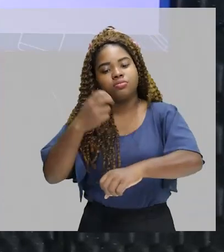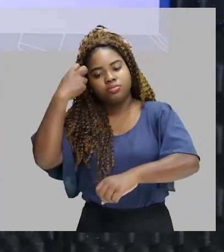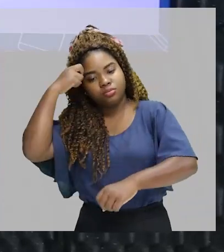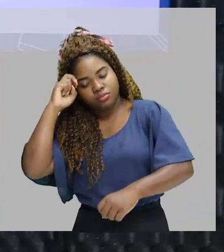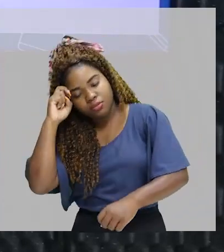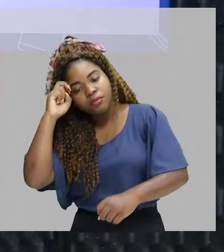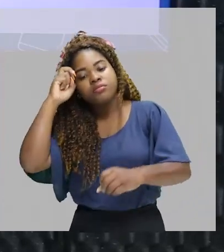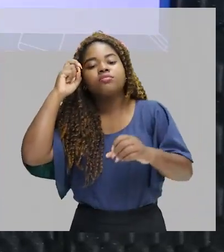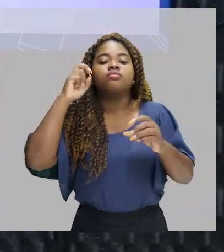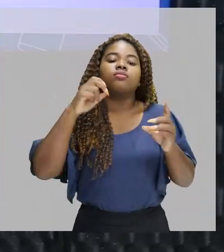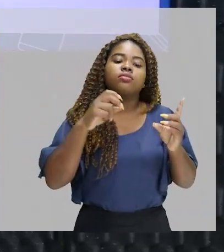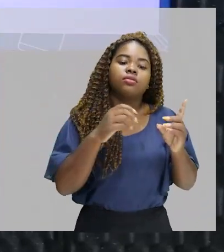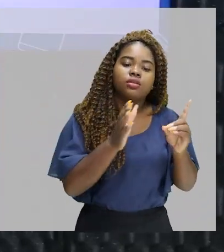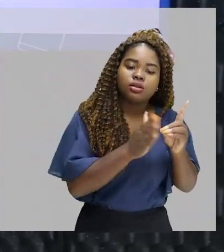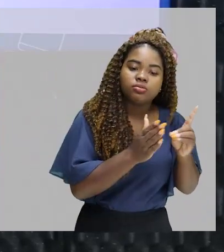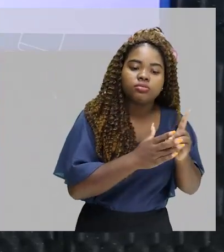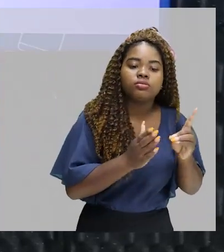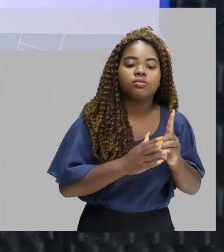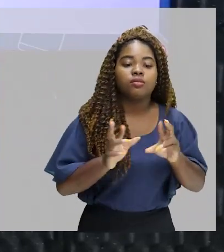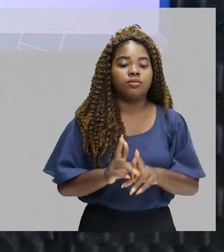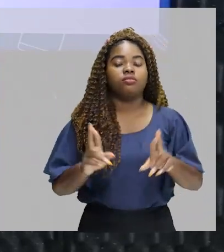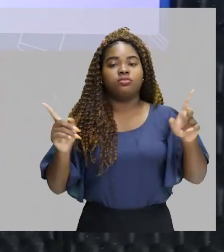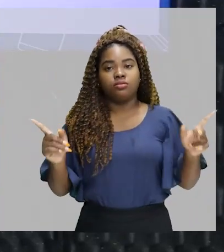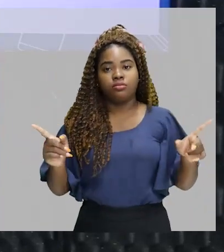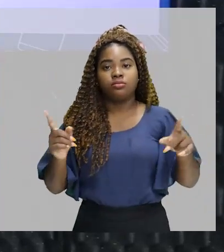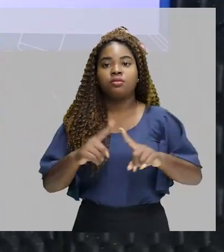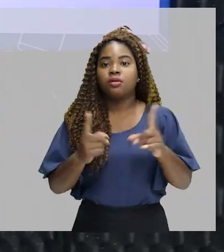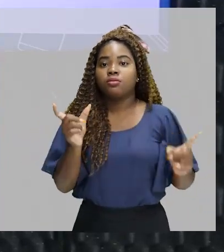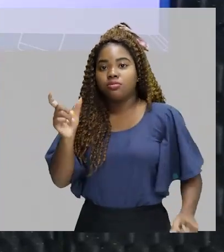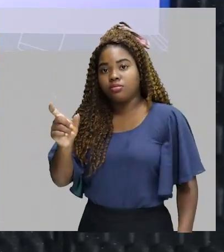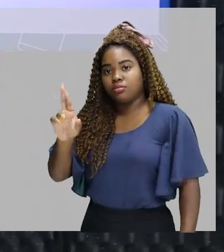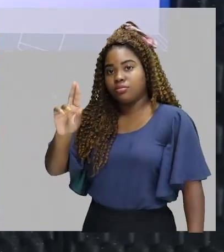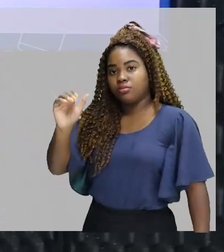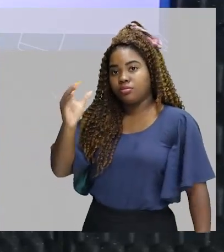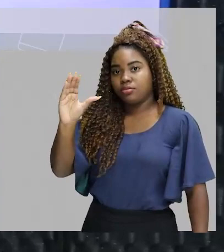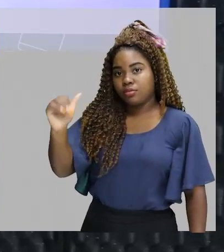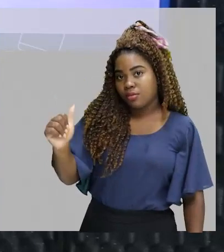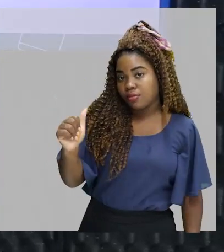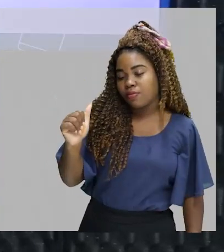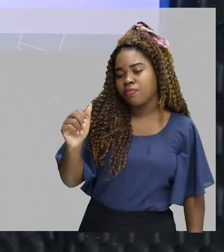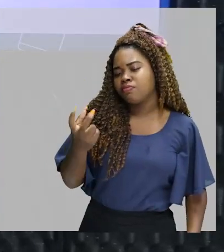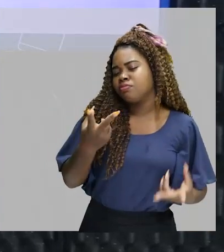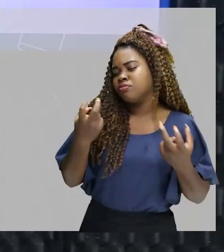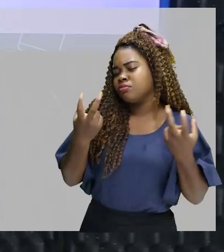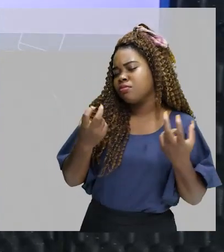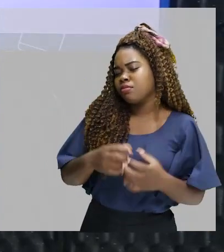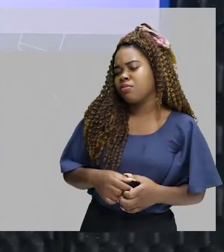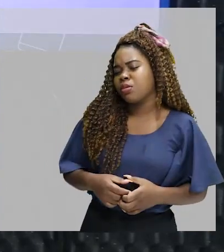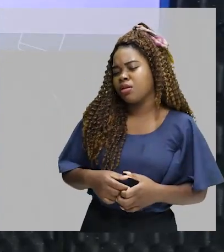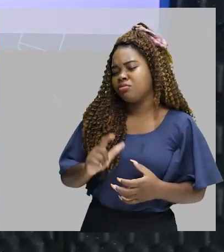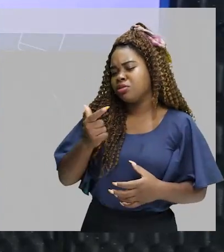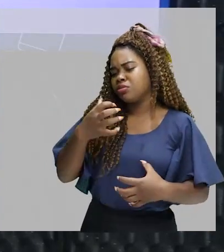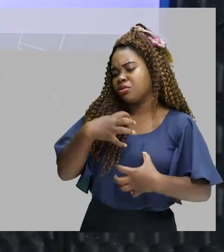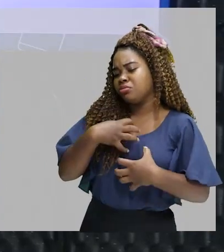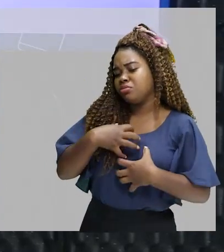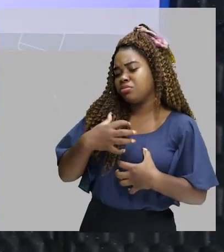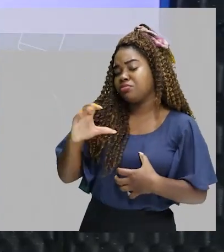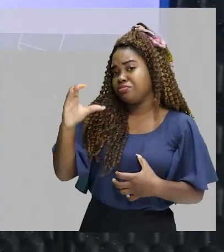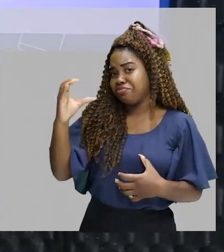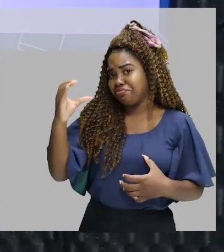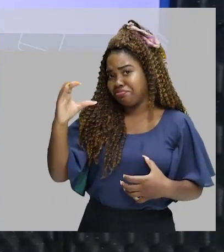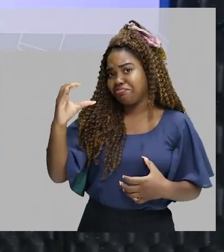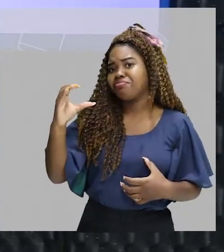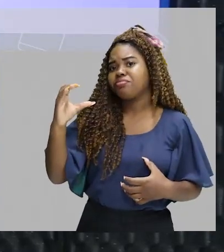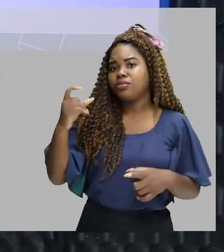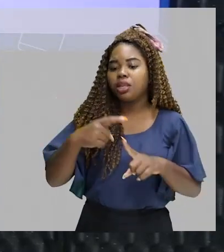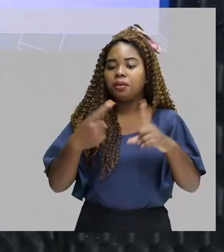Ok? Então, a própria ideia do termo raça, se a gente for analisar, ela não faz muito sentido cientificamente. Mas a